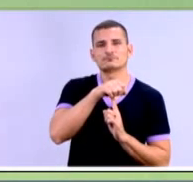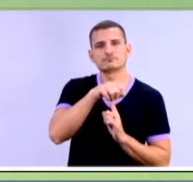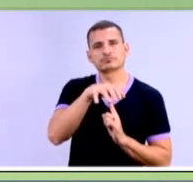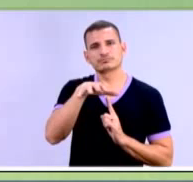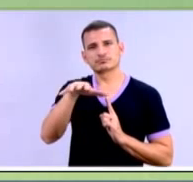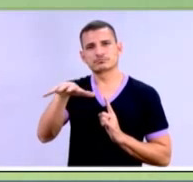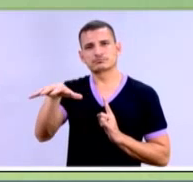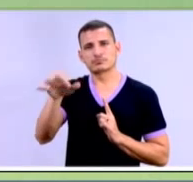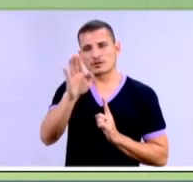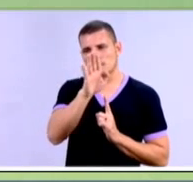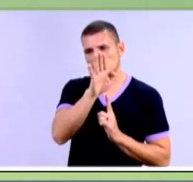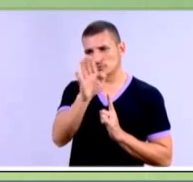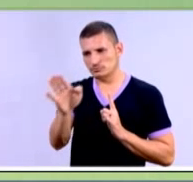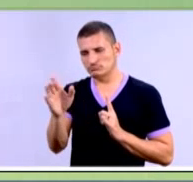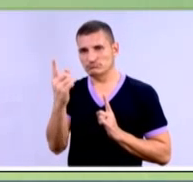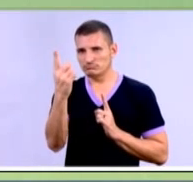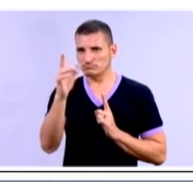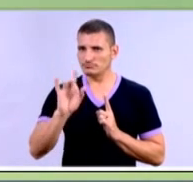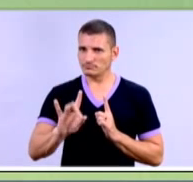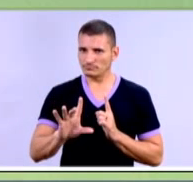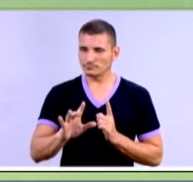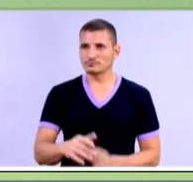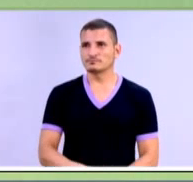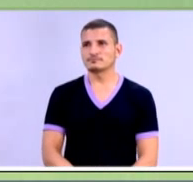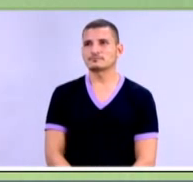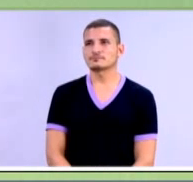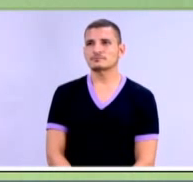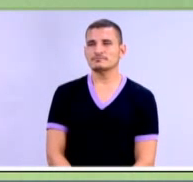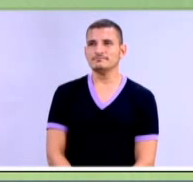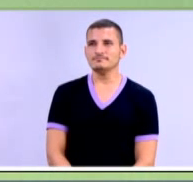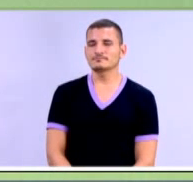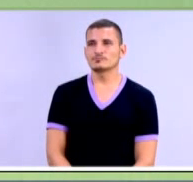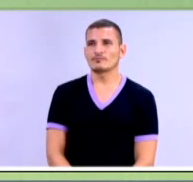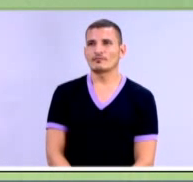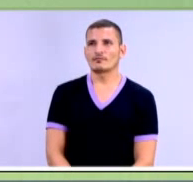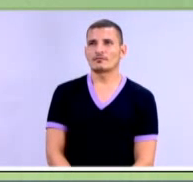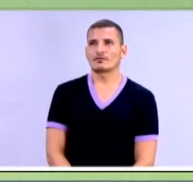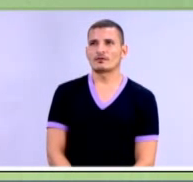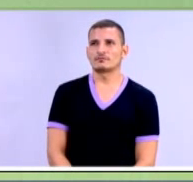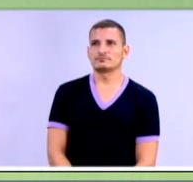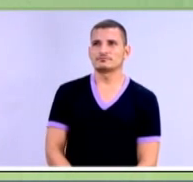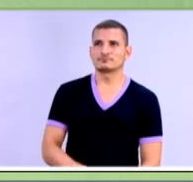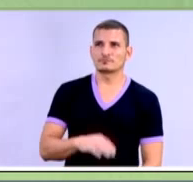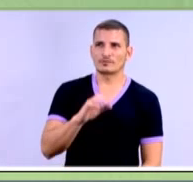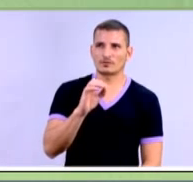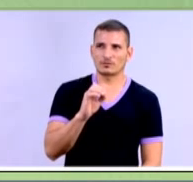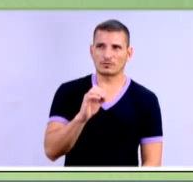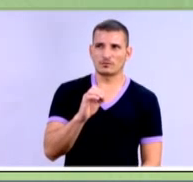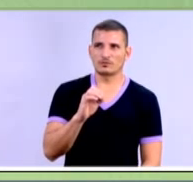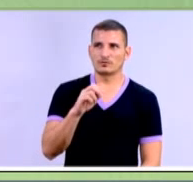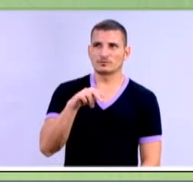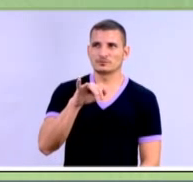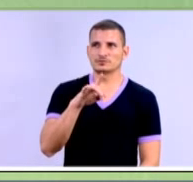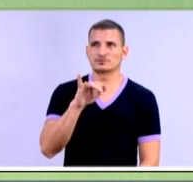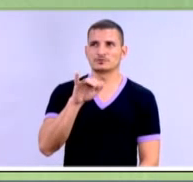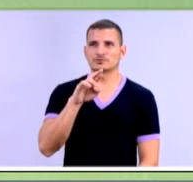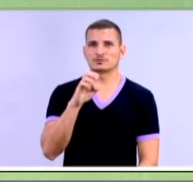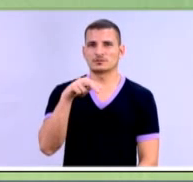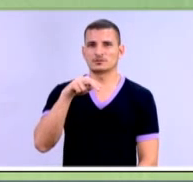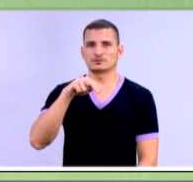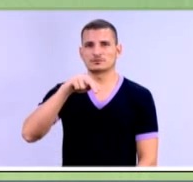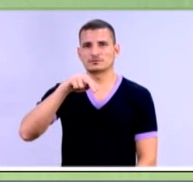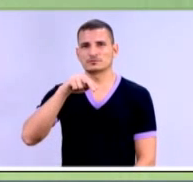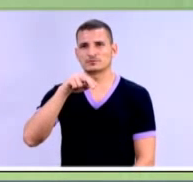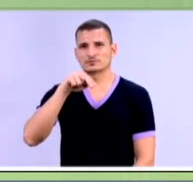apenas um enlace. Vamos conhecê-las? A omnidirecional é como a gente representa na figura, né? A gente tem, por exemplo,